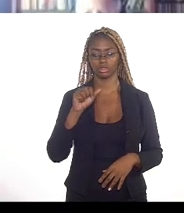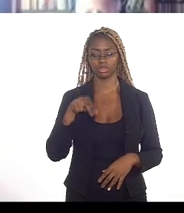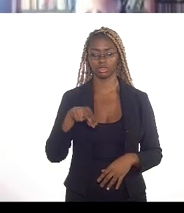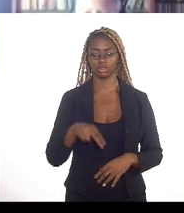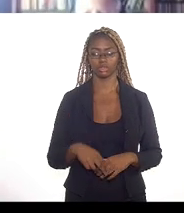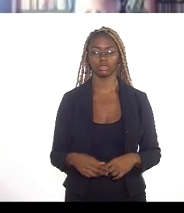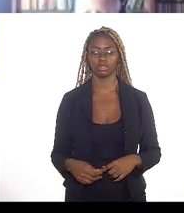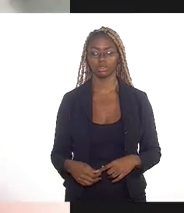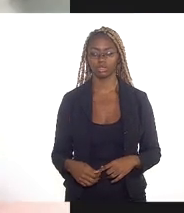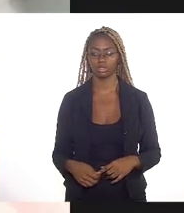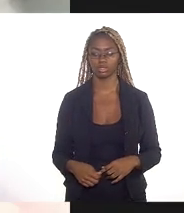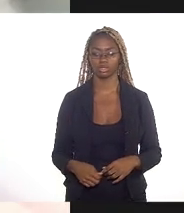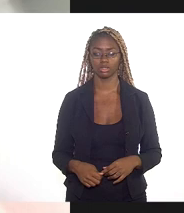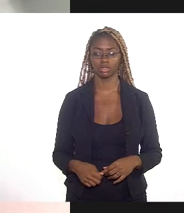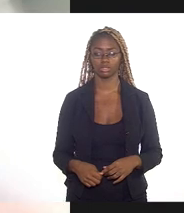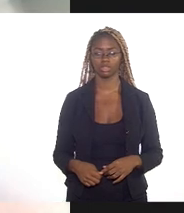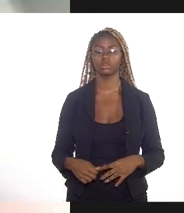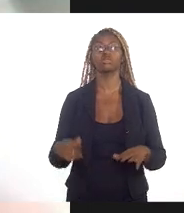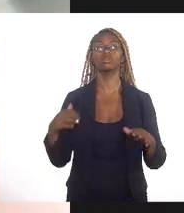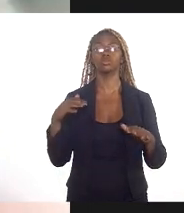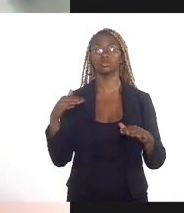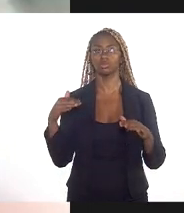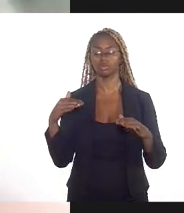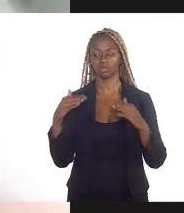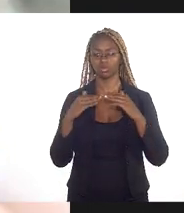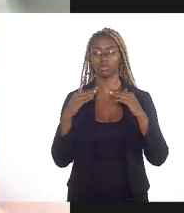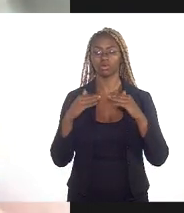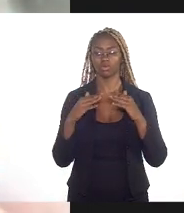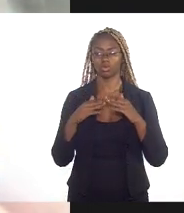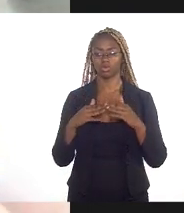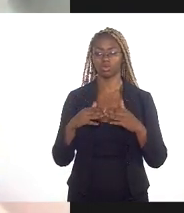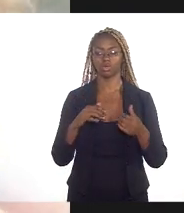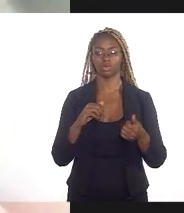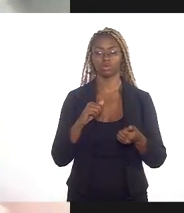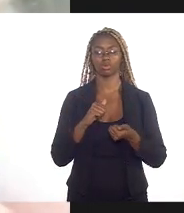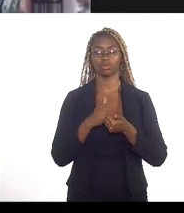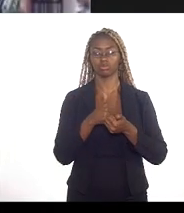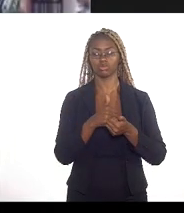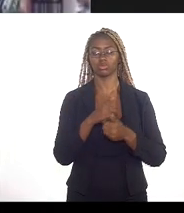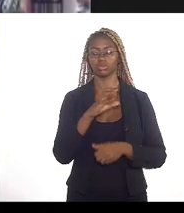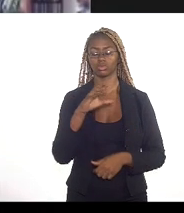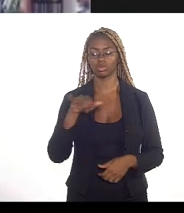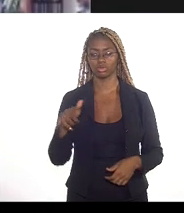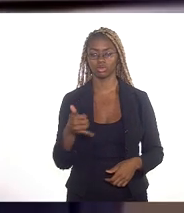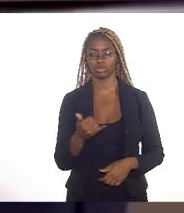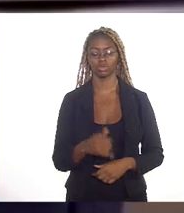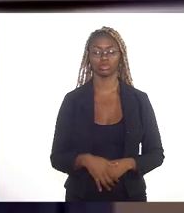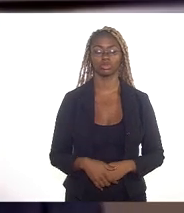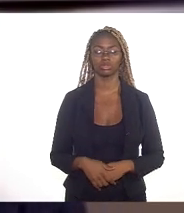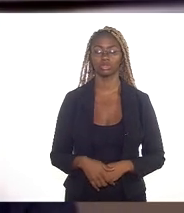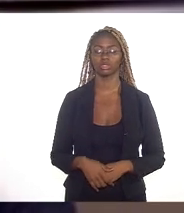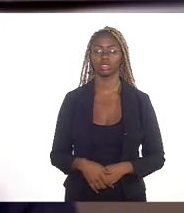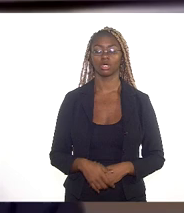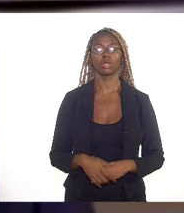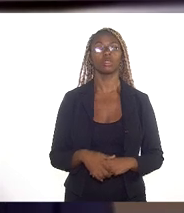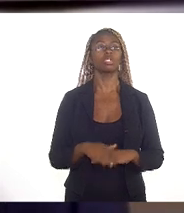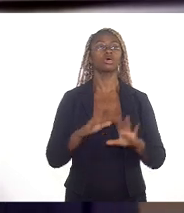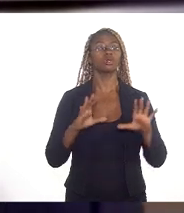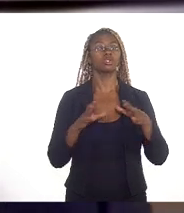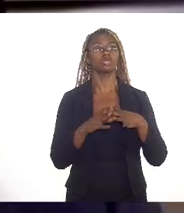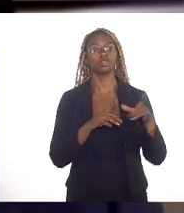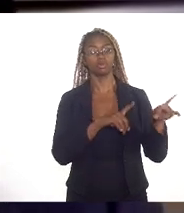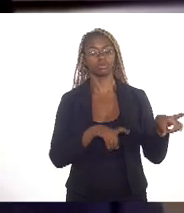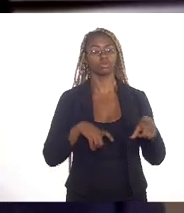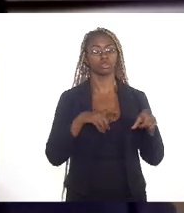Oi. Voto favorável, presidente, acompanhando o voto da CCJ. Pela Comissão de Agricultura, Pecuária, Política